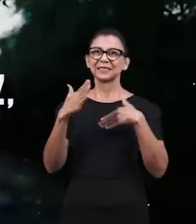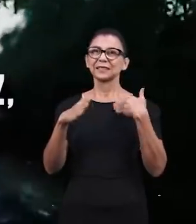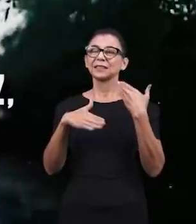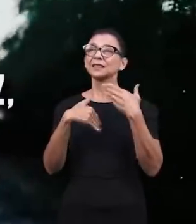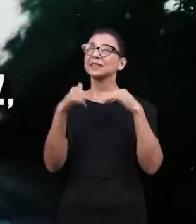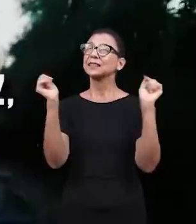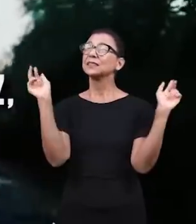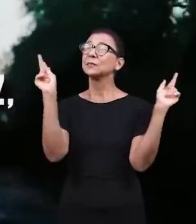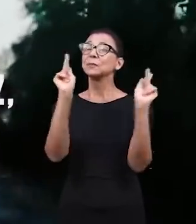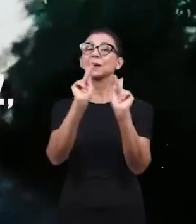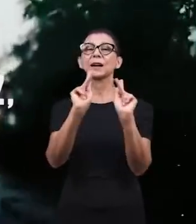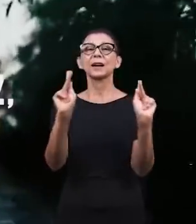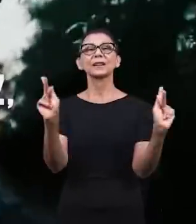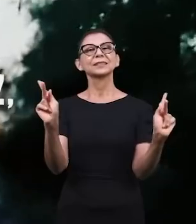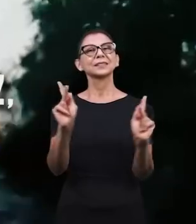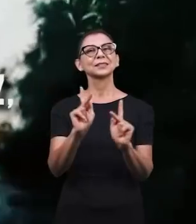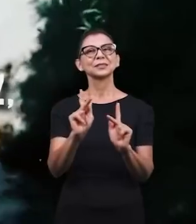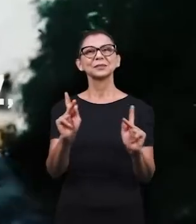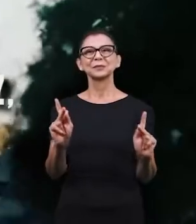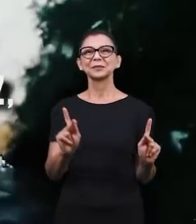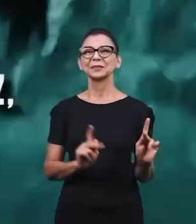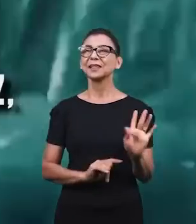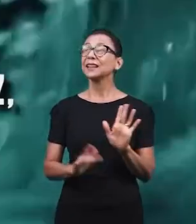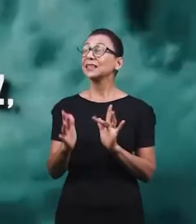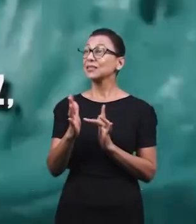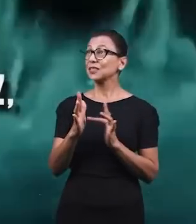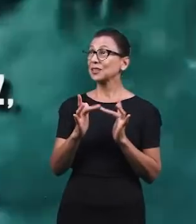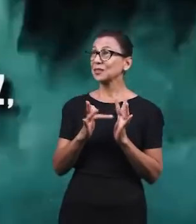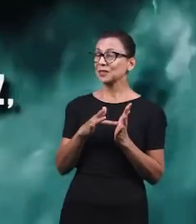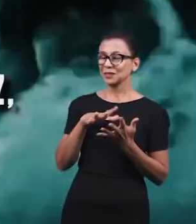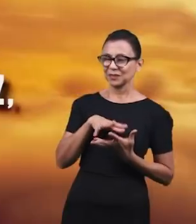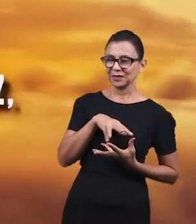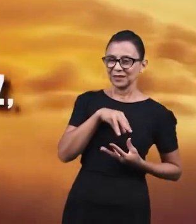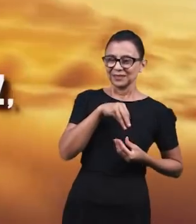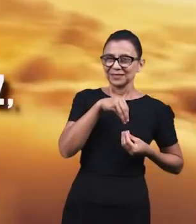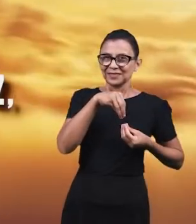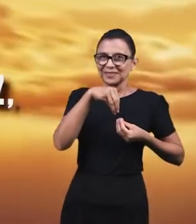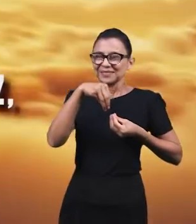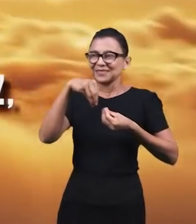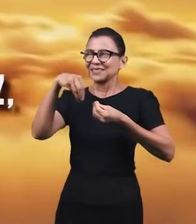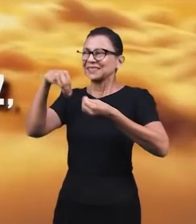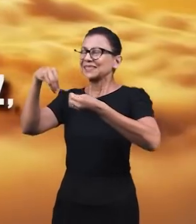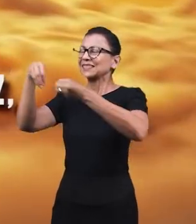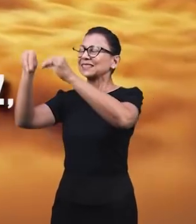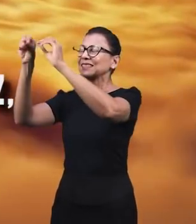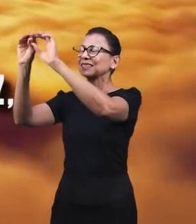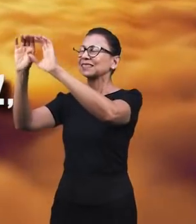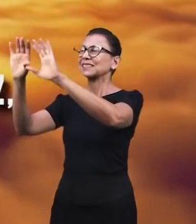de gozo e de paz. Jesus me transporta